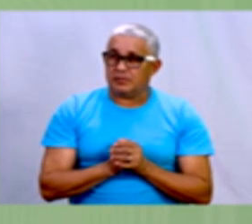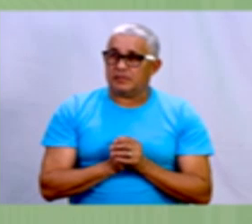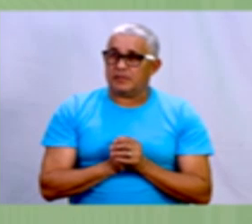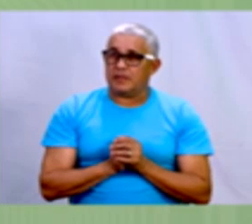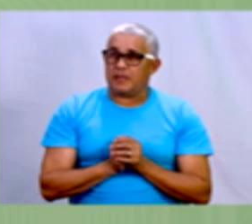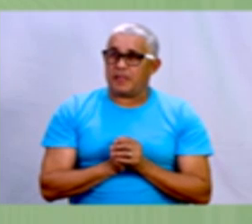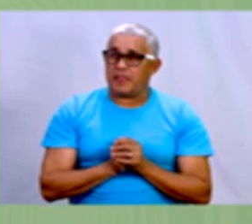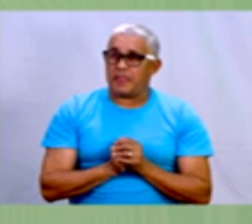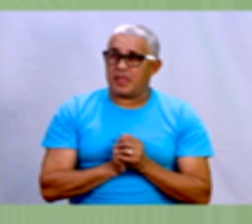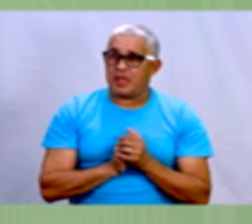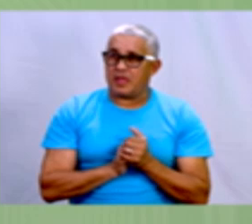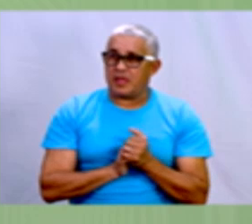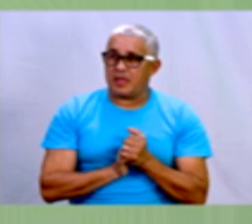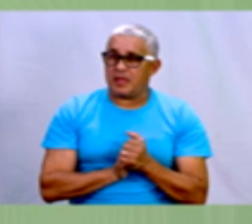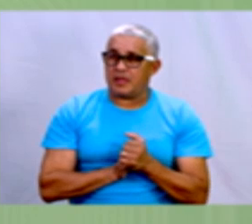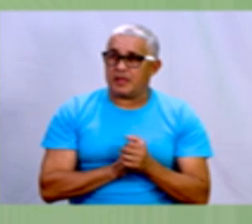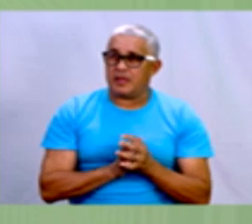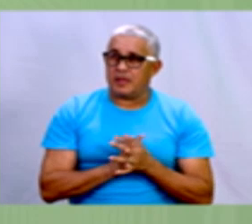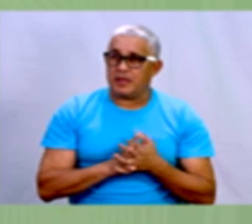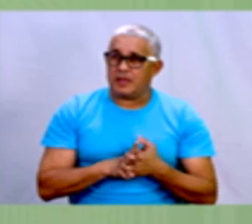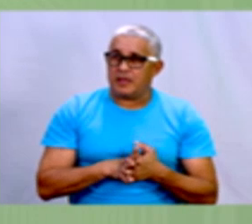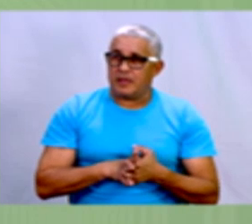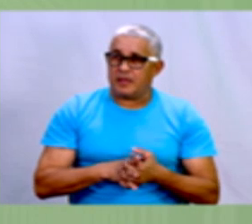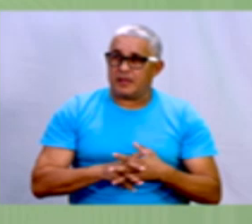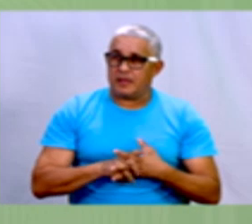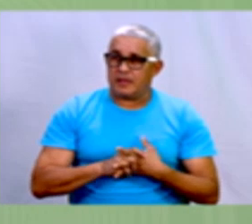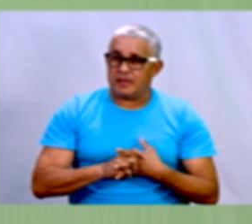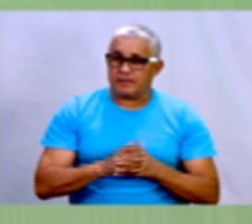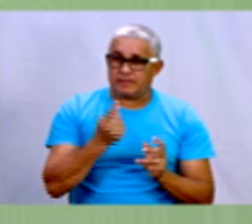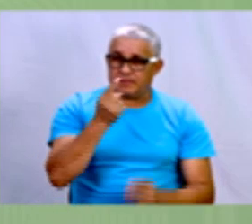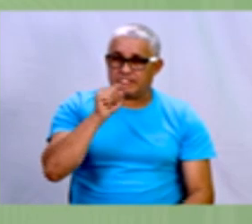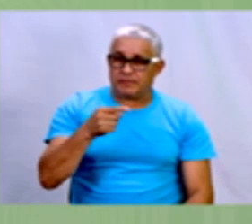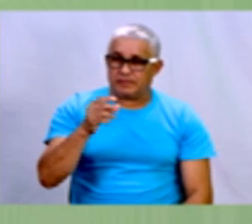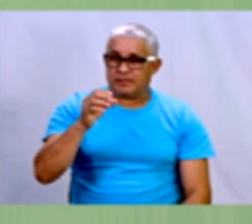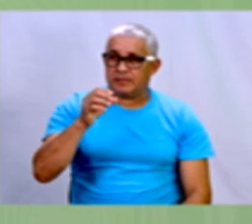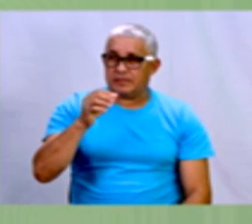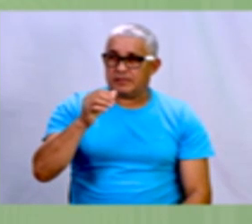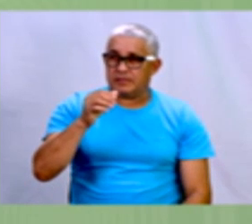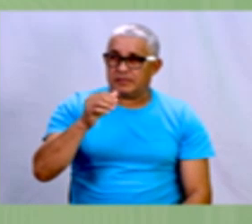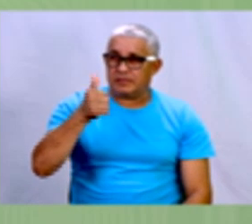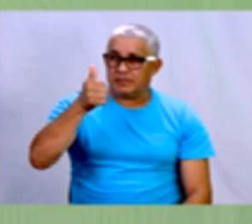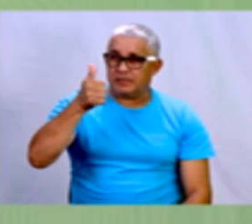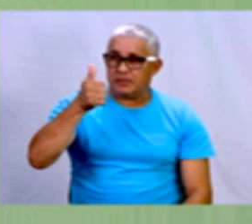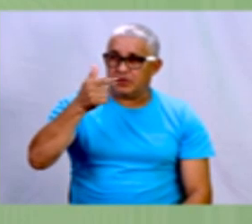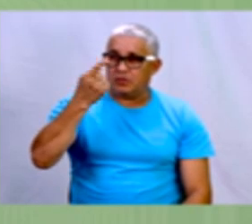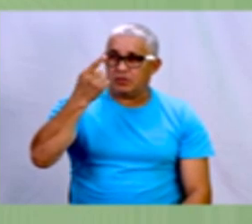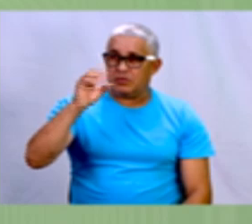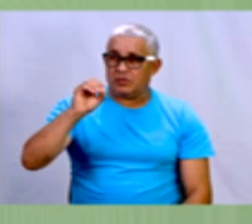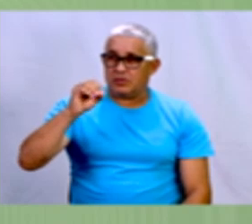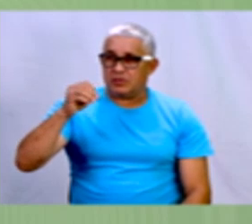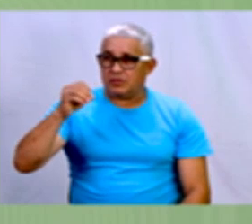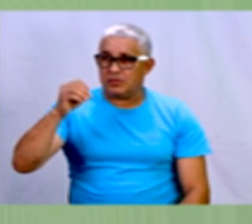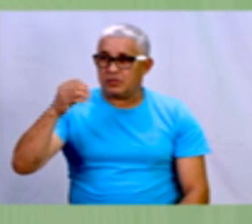ter, quando a gente soma aqui, a gente vai ter 1,0,02, e quando a gente pega